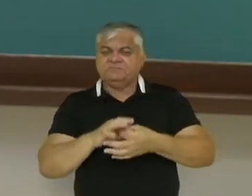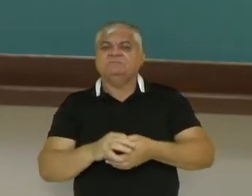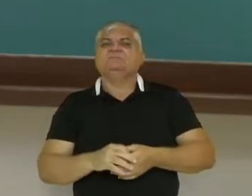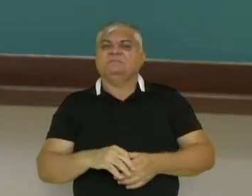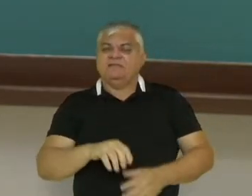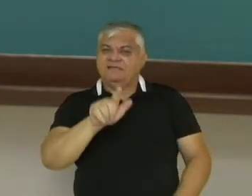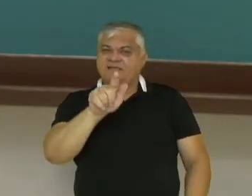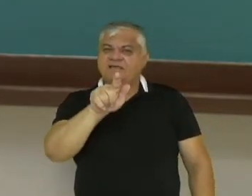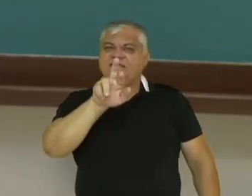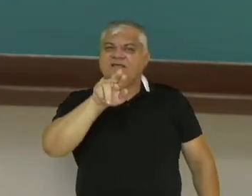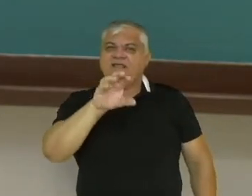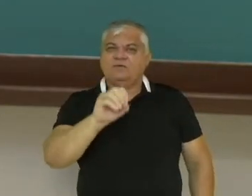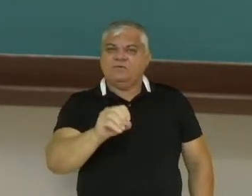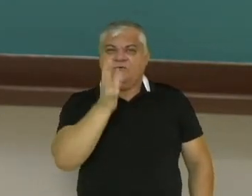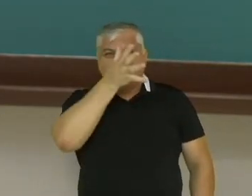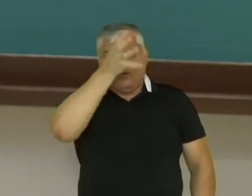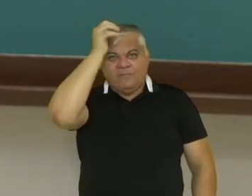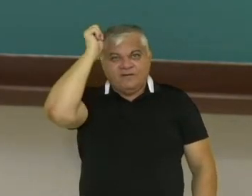luta greco-romana.